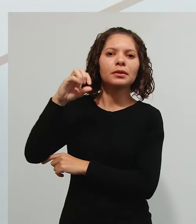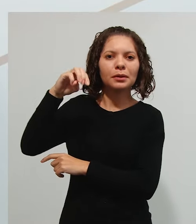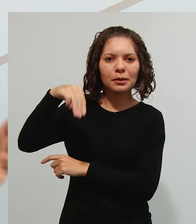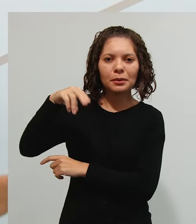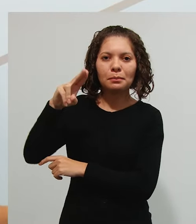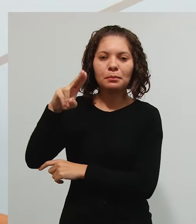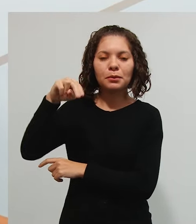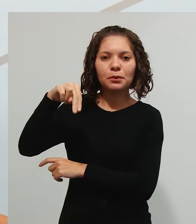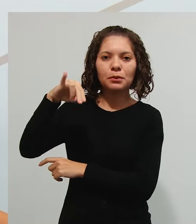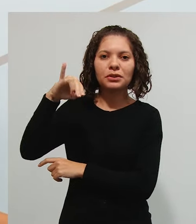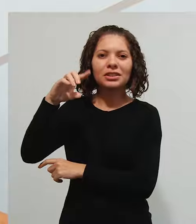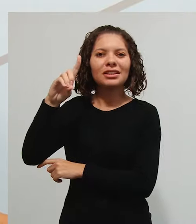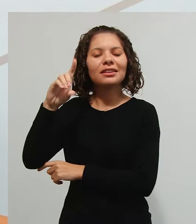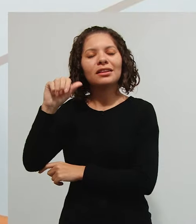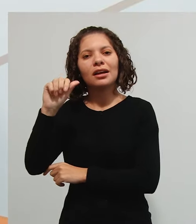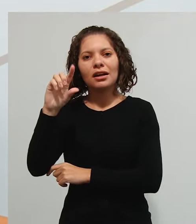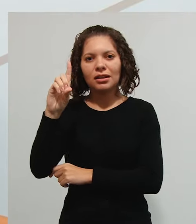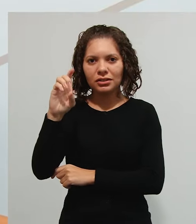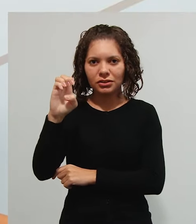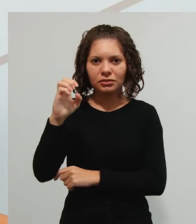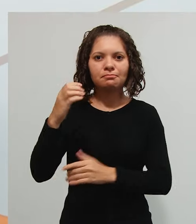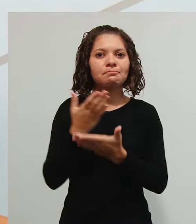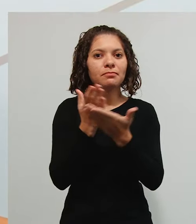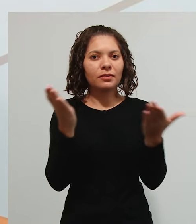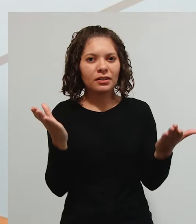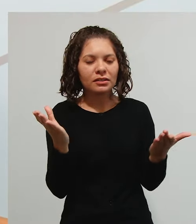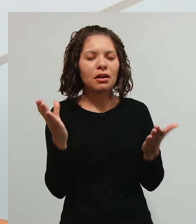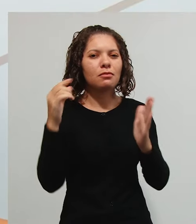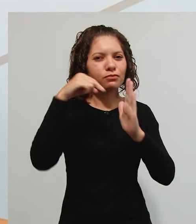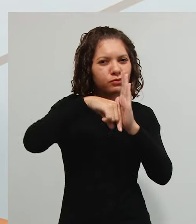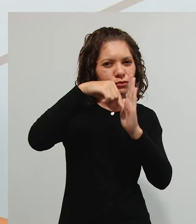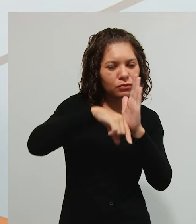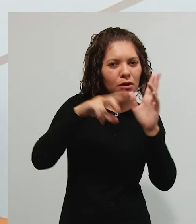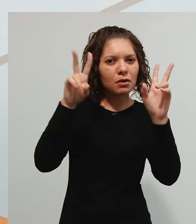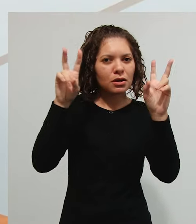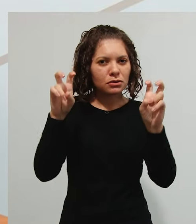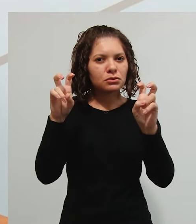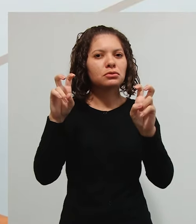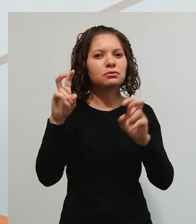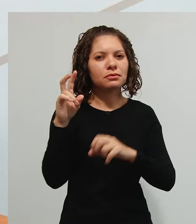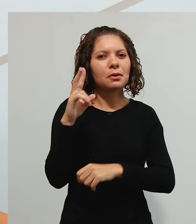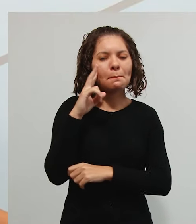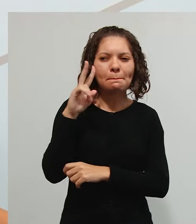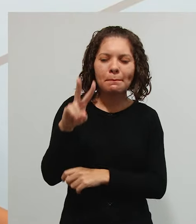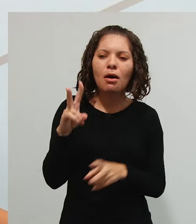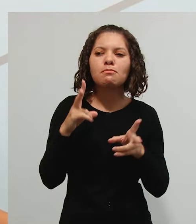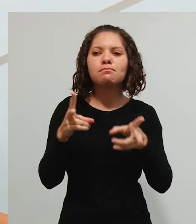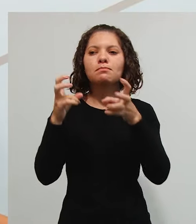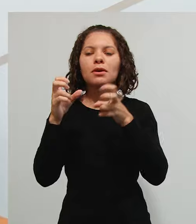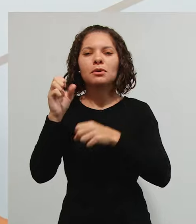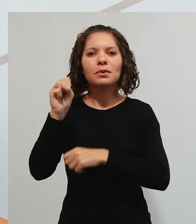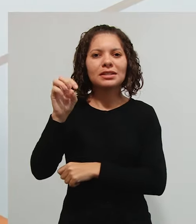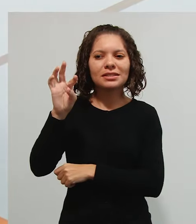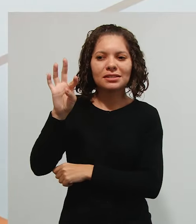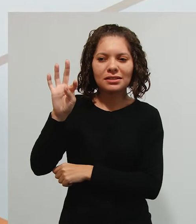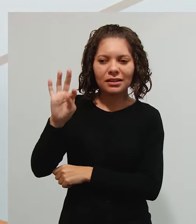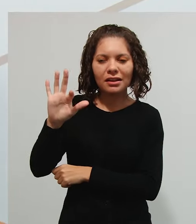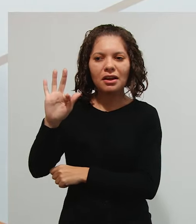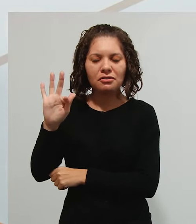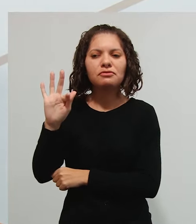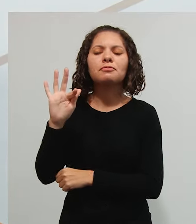Supremo é bem favorável digamos assim tem uma tendência não que seja sempre mas tem uma tendência a ser mais favorável